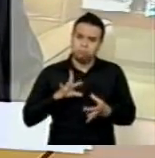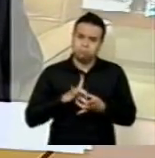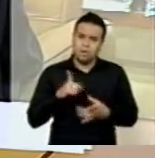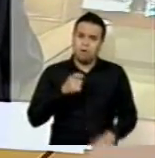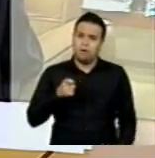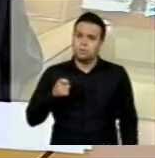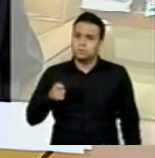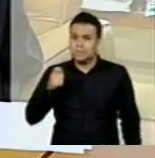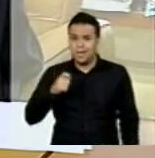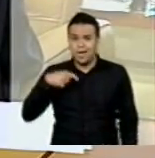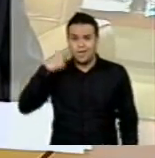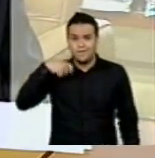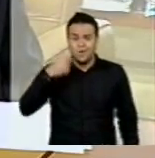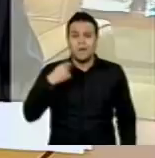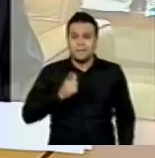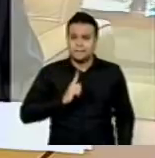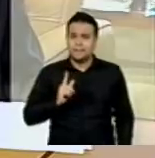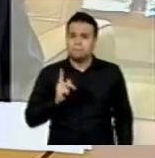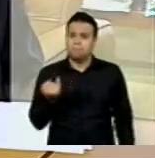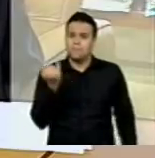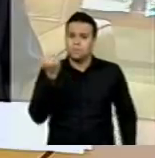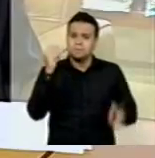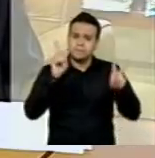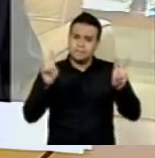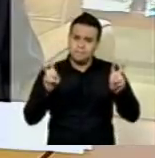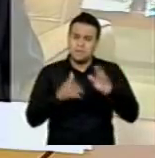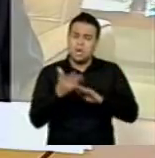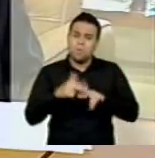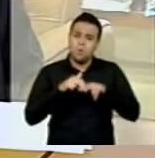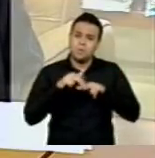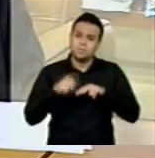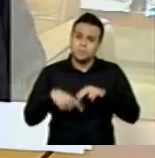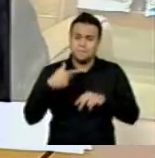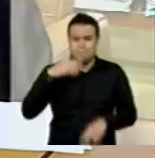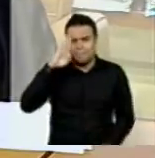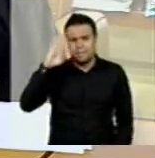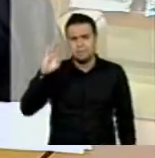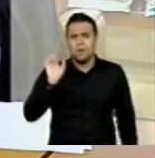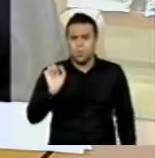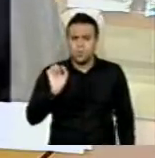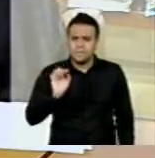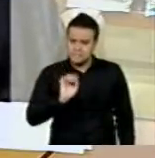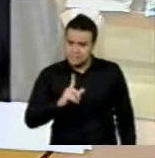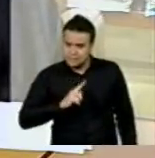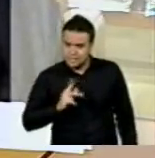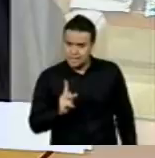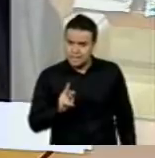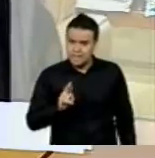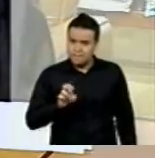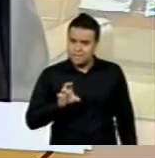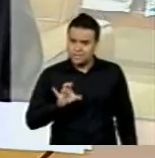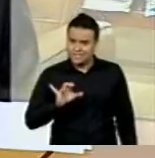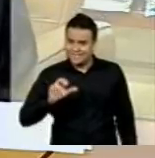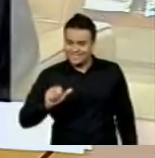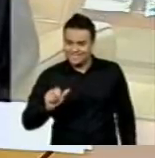de pertinência temática. A chave da abóbora, portanto, é saber se há ou não pertinência temática. Essa é